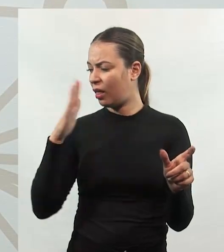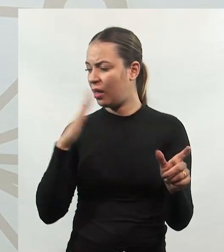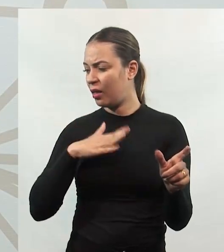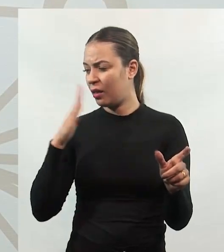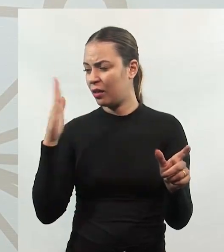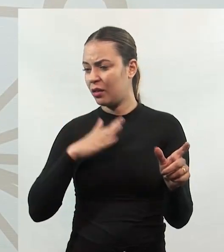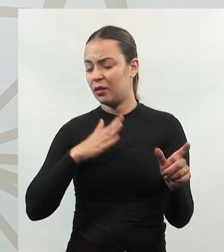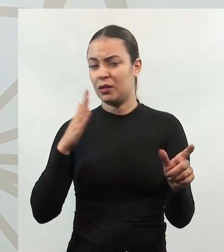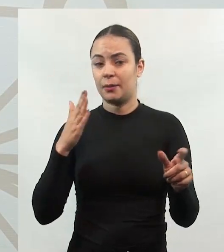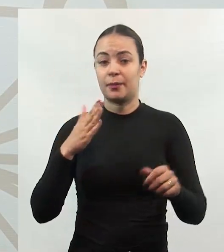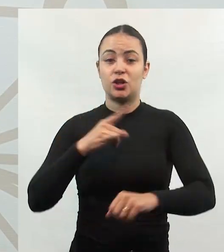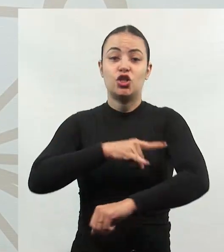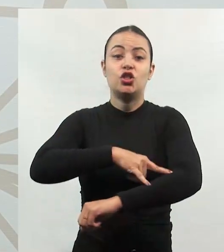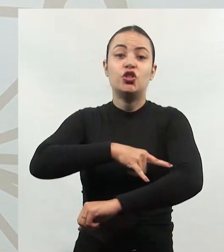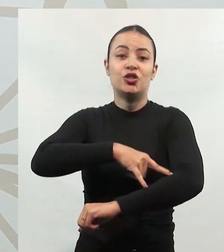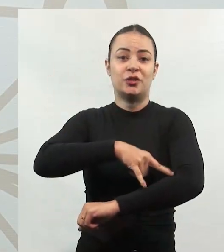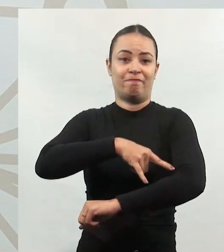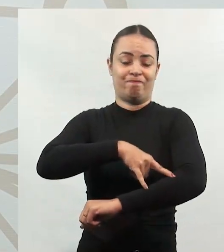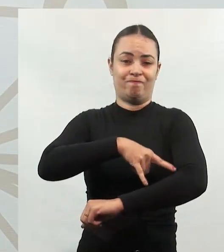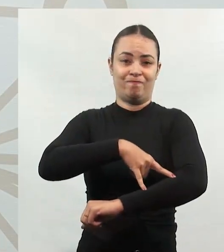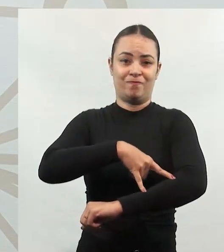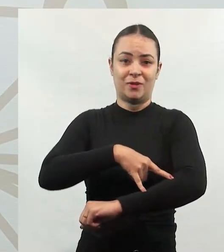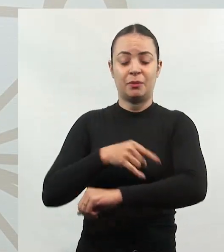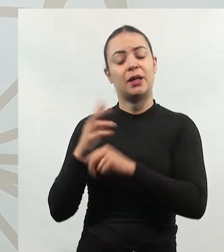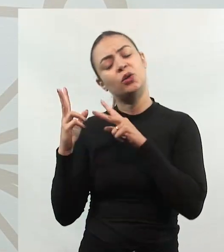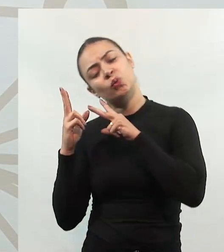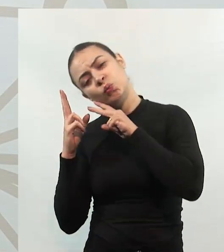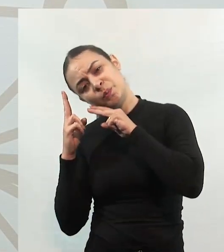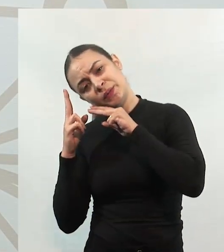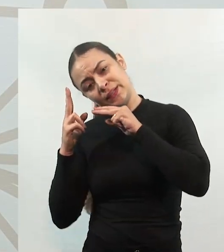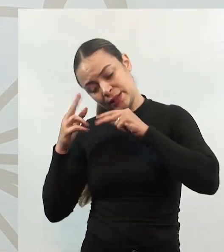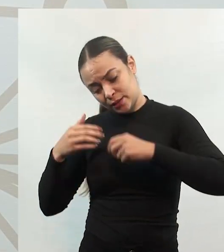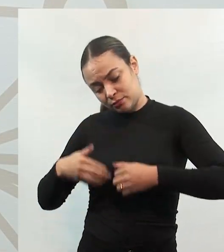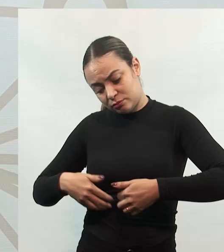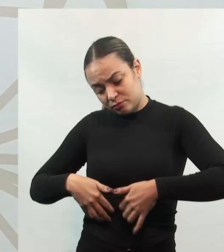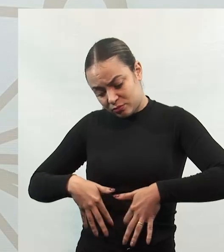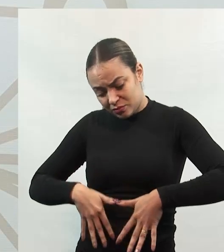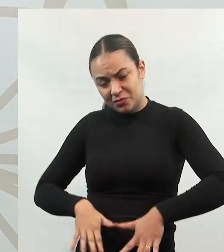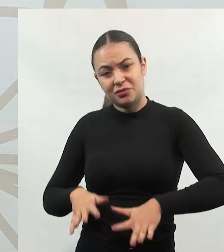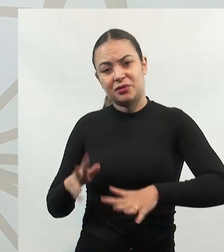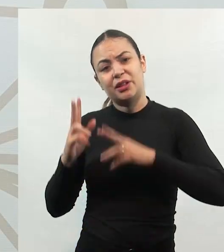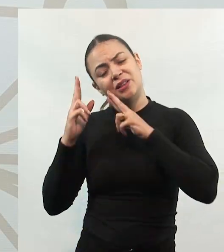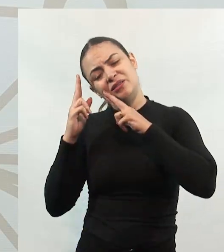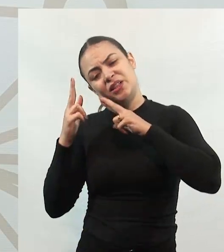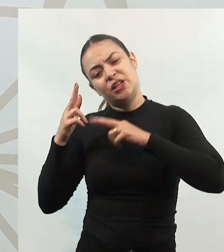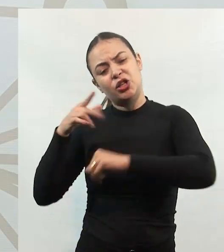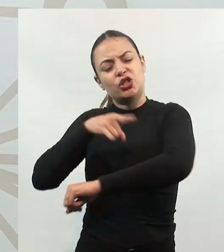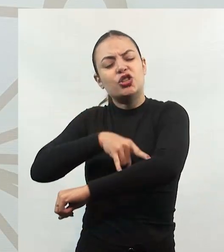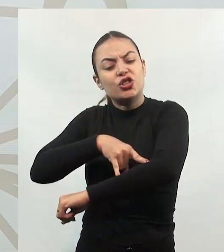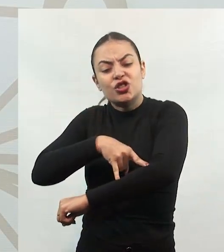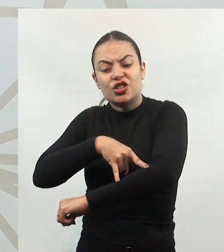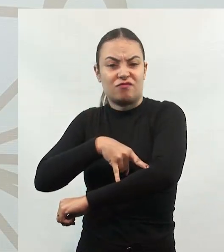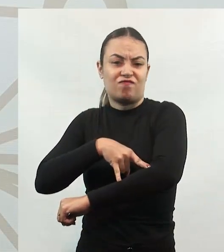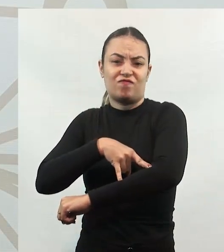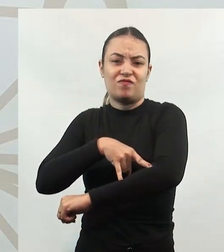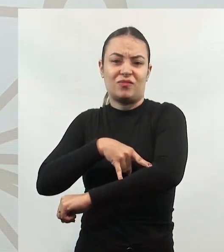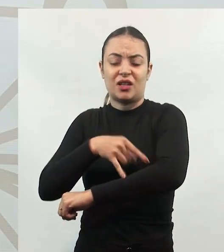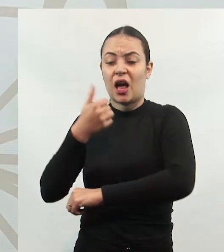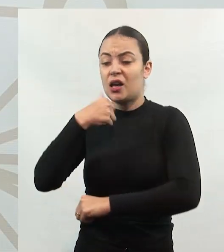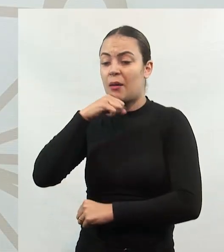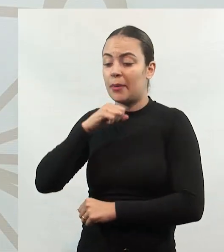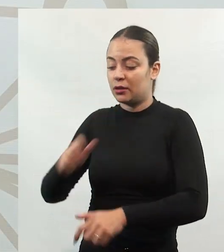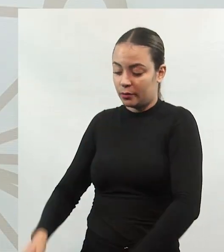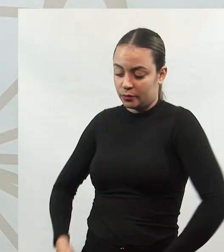quis seguir a carreira de professora, porque já no estágio eu tive essa experiência e não foi boa, porque eu comecei a estagiar